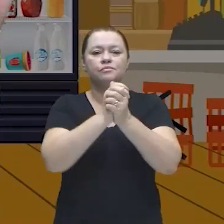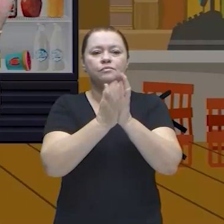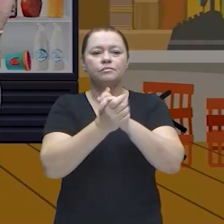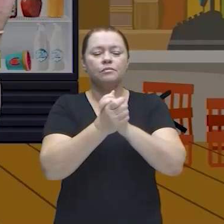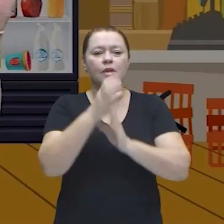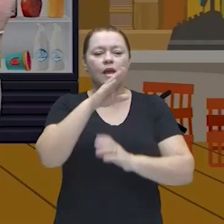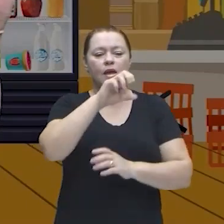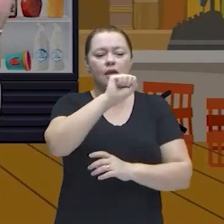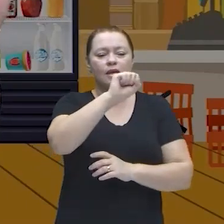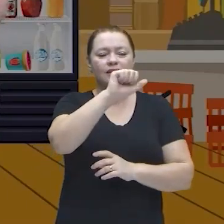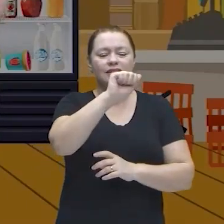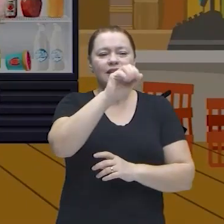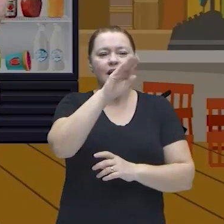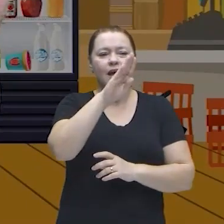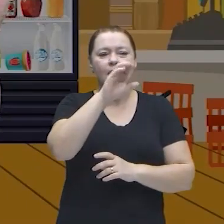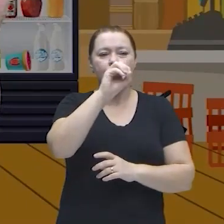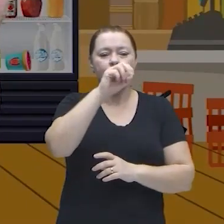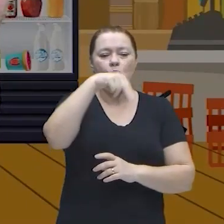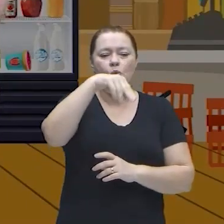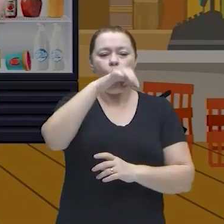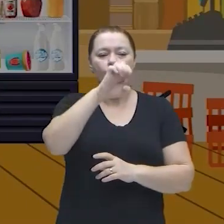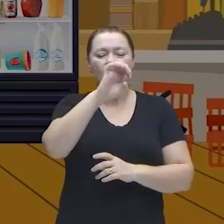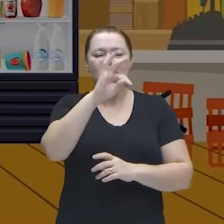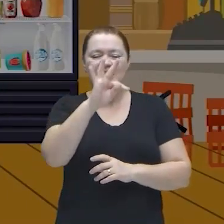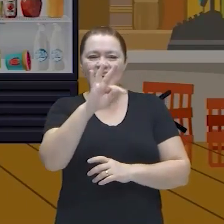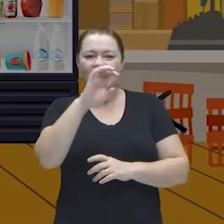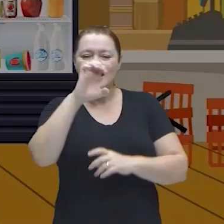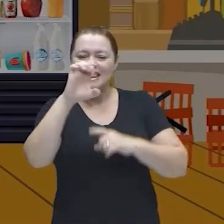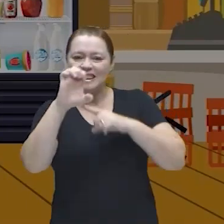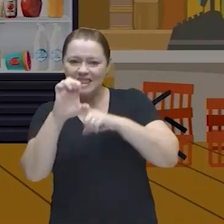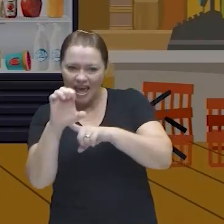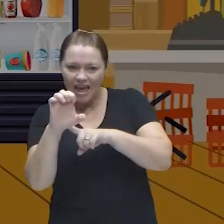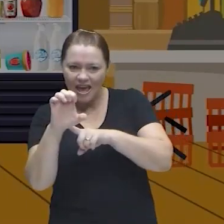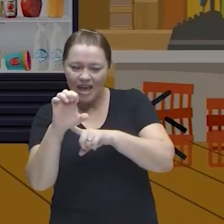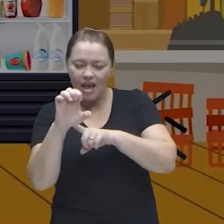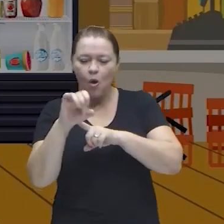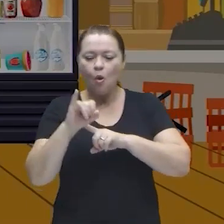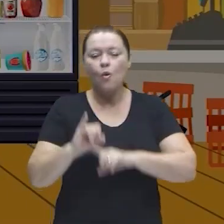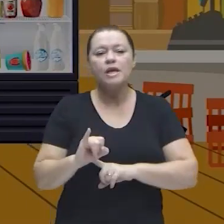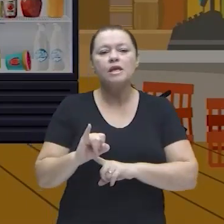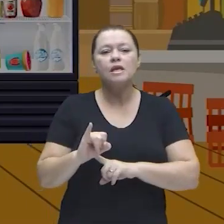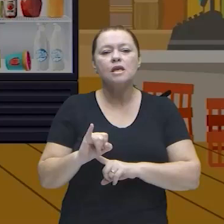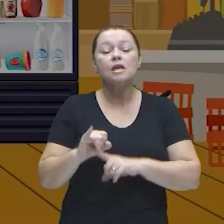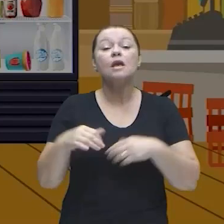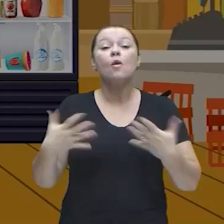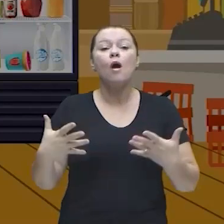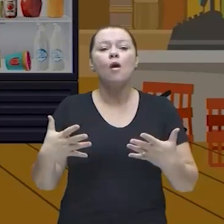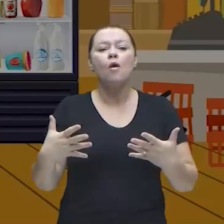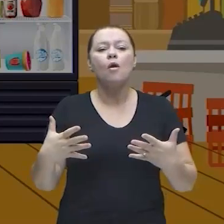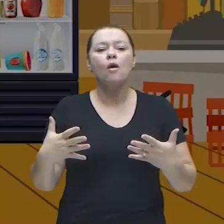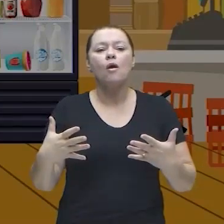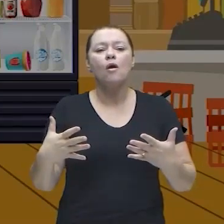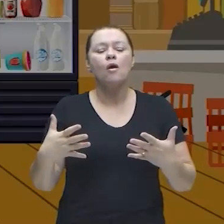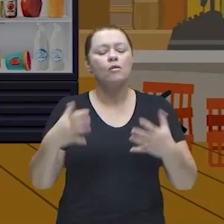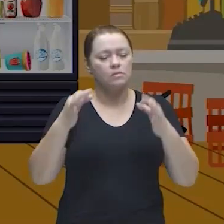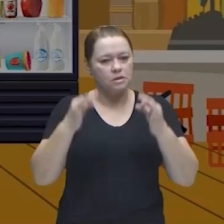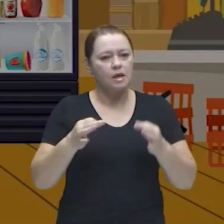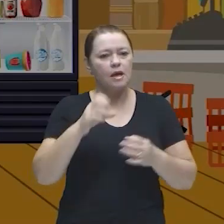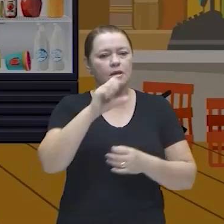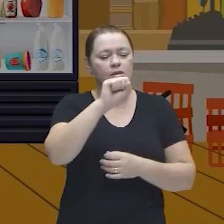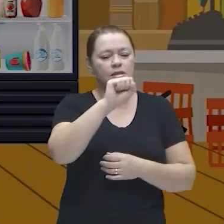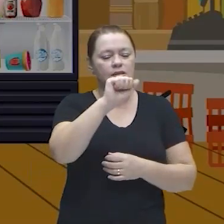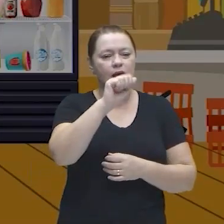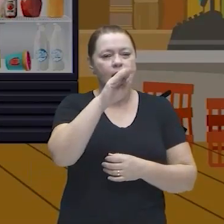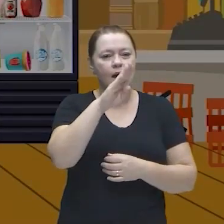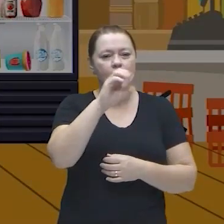sabonete ou sabonete? É sabonete, mas eu escrevo com E, sabonete.